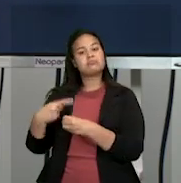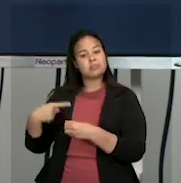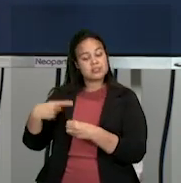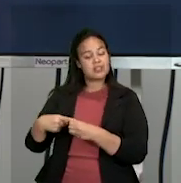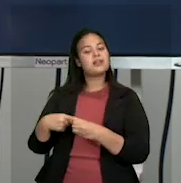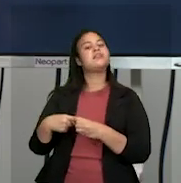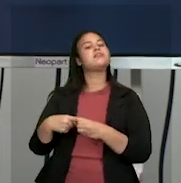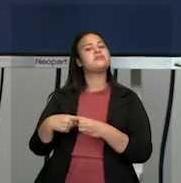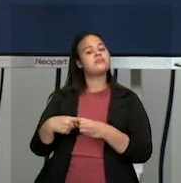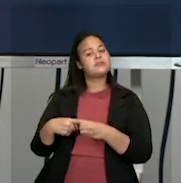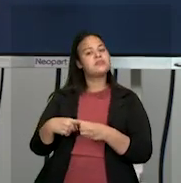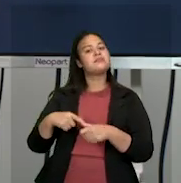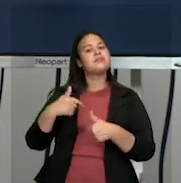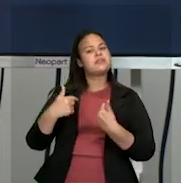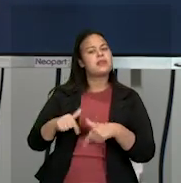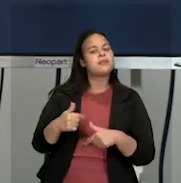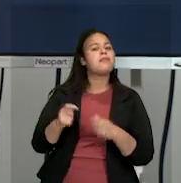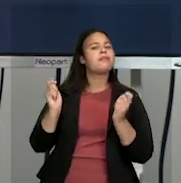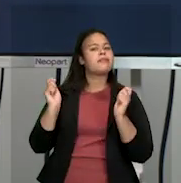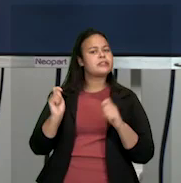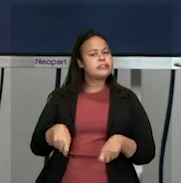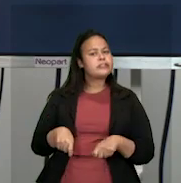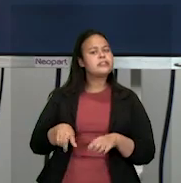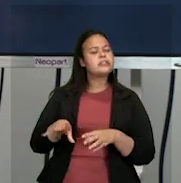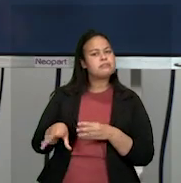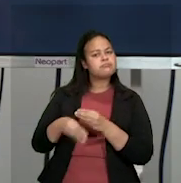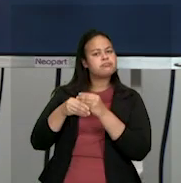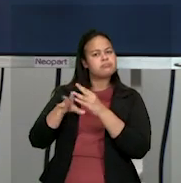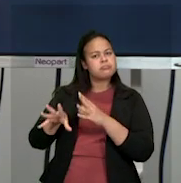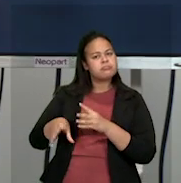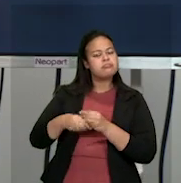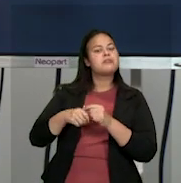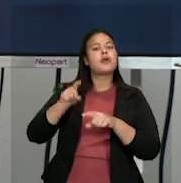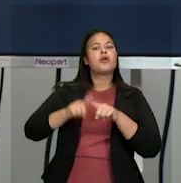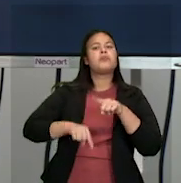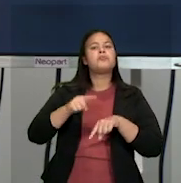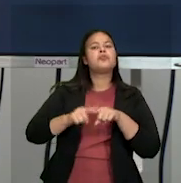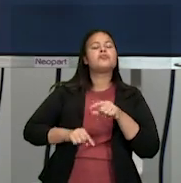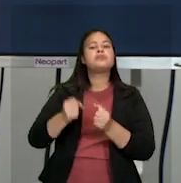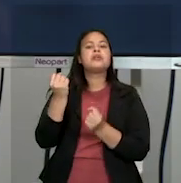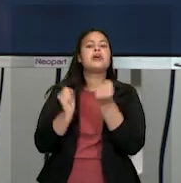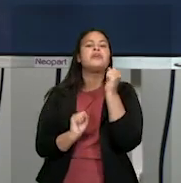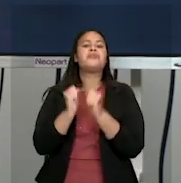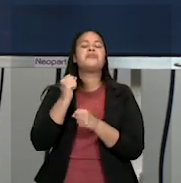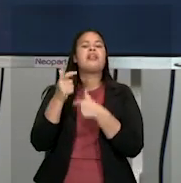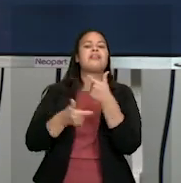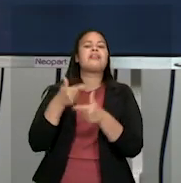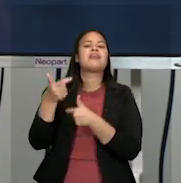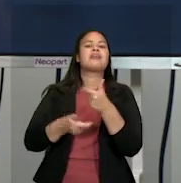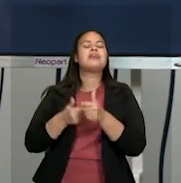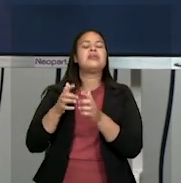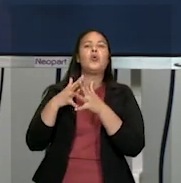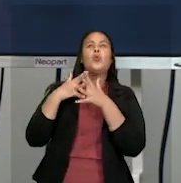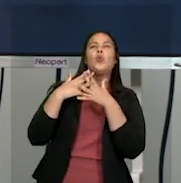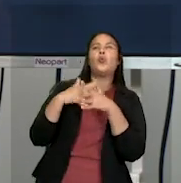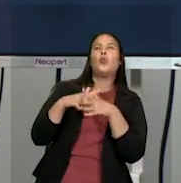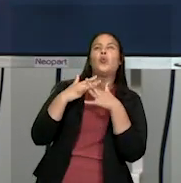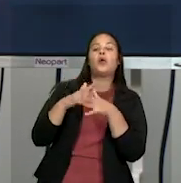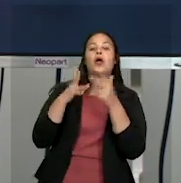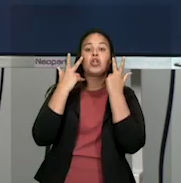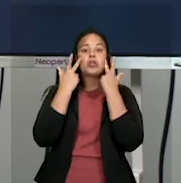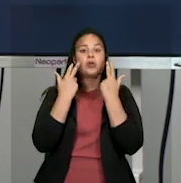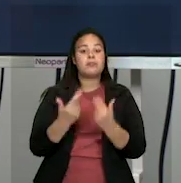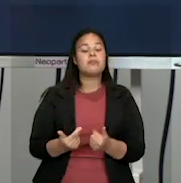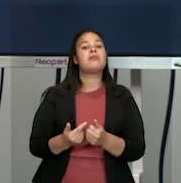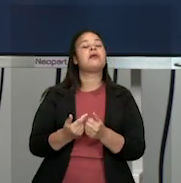também, vão consumir esses serviços, vão consumir também os produtos industrializados. Uma confusão muito comum da